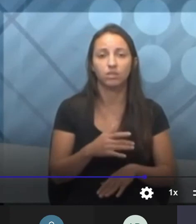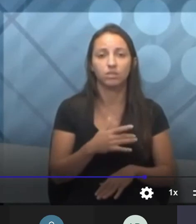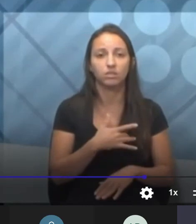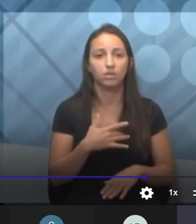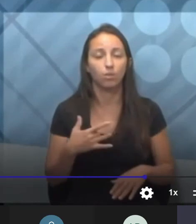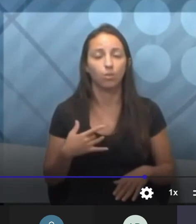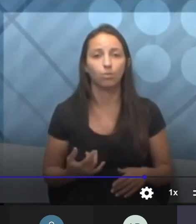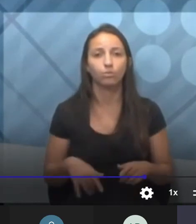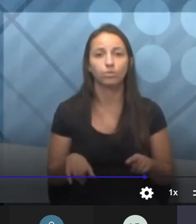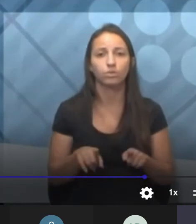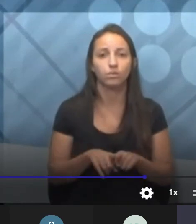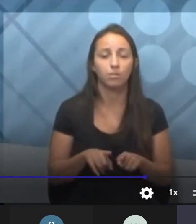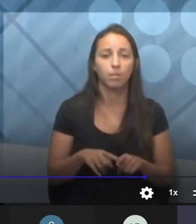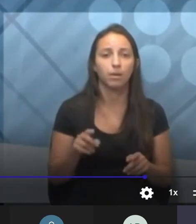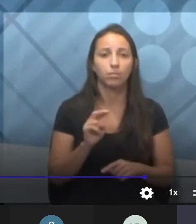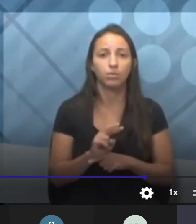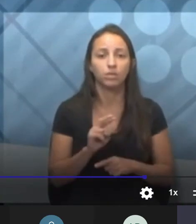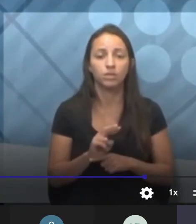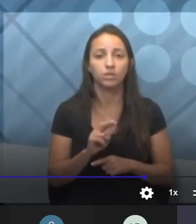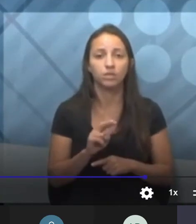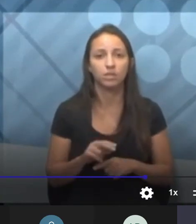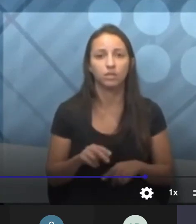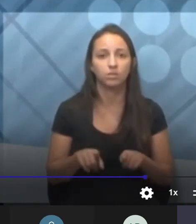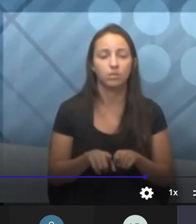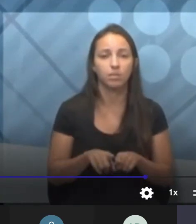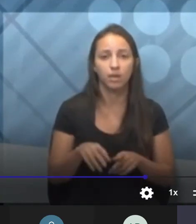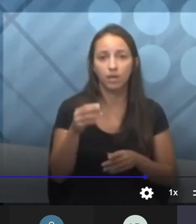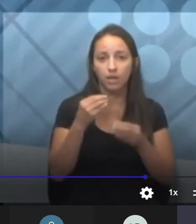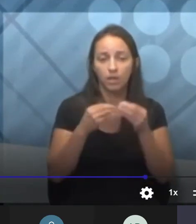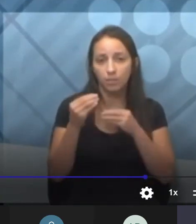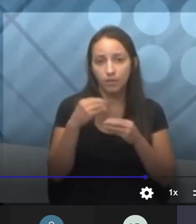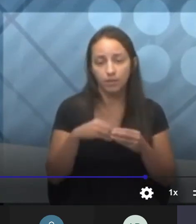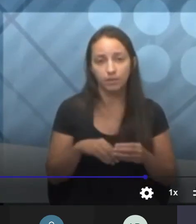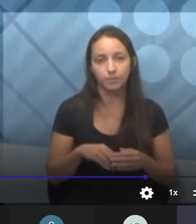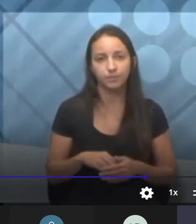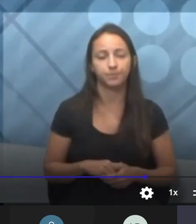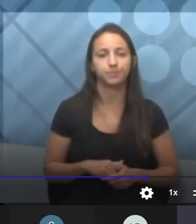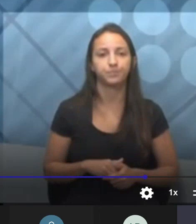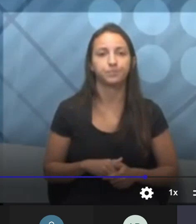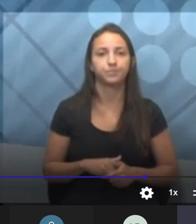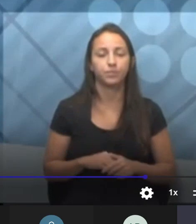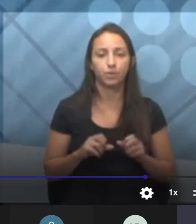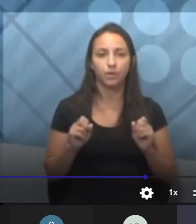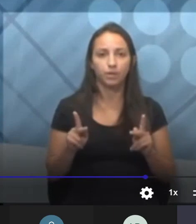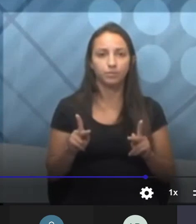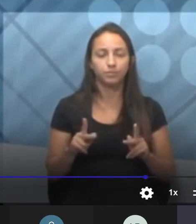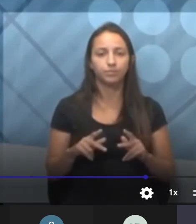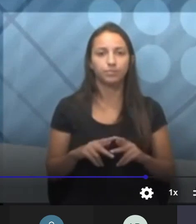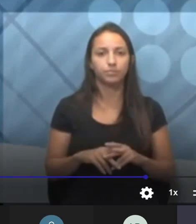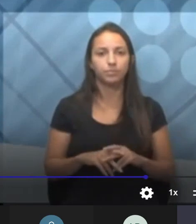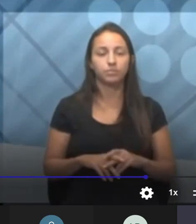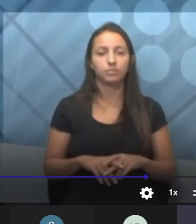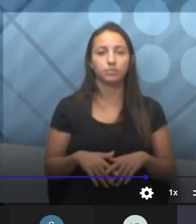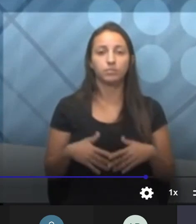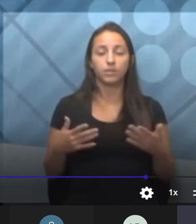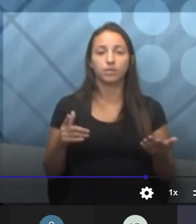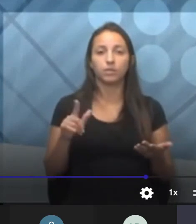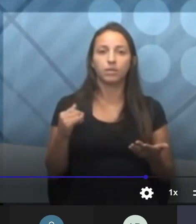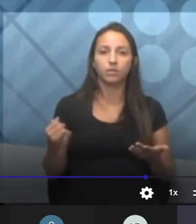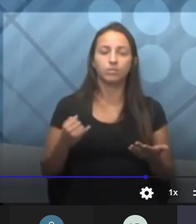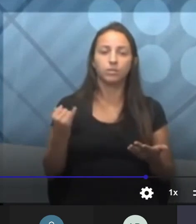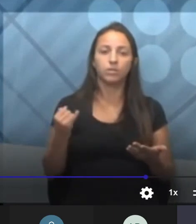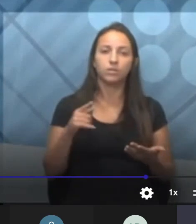e proteção, não somente física, mas também alimentar, no caso da vigilância sanitária, tá ok? Então, é